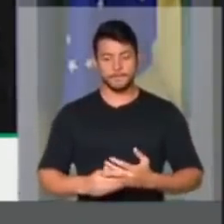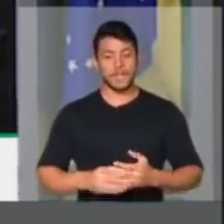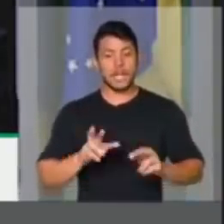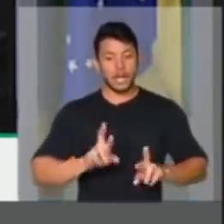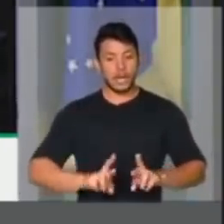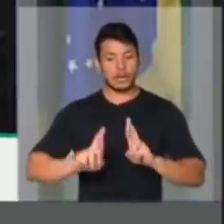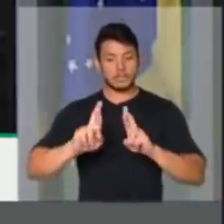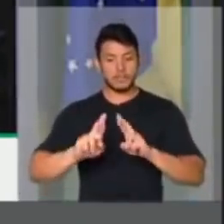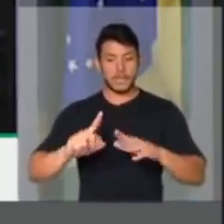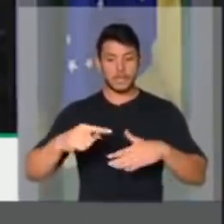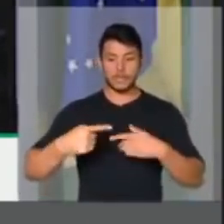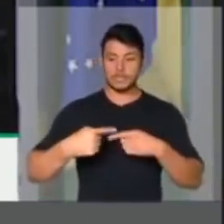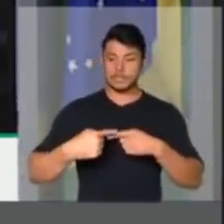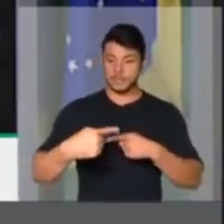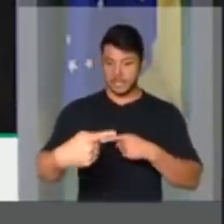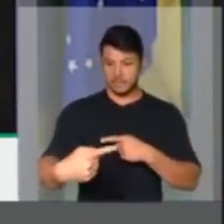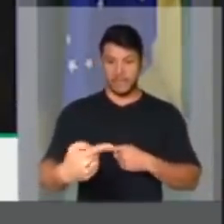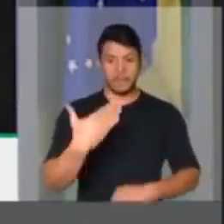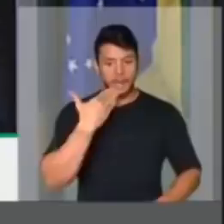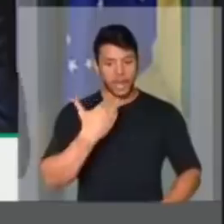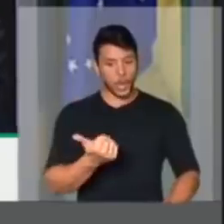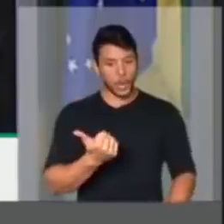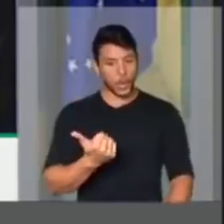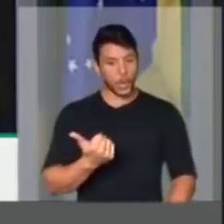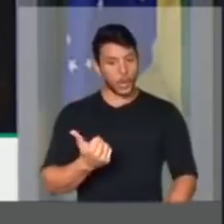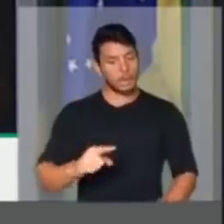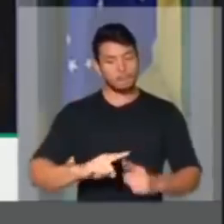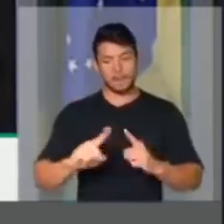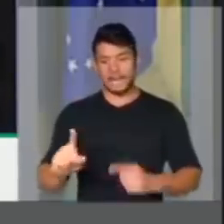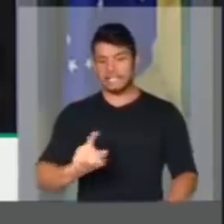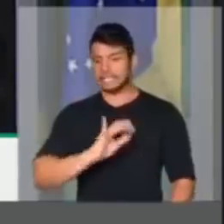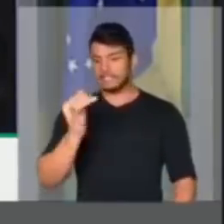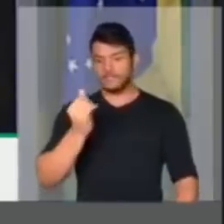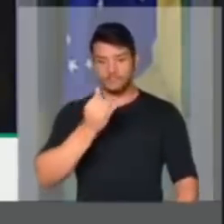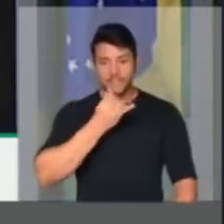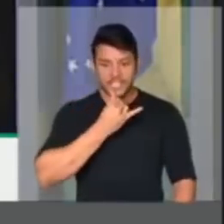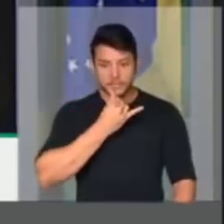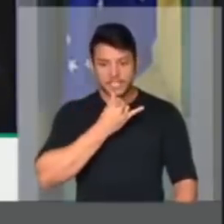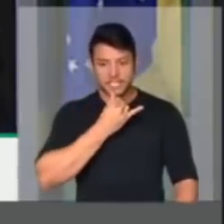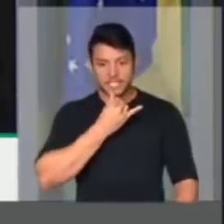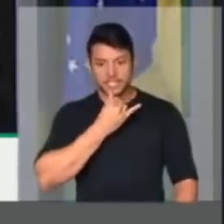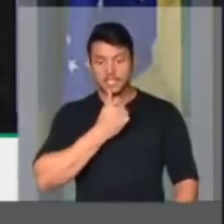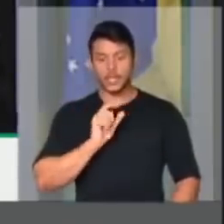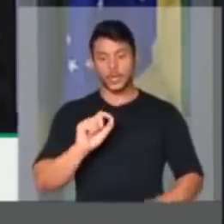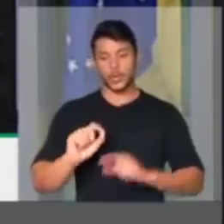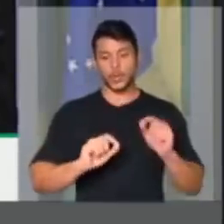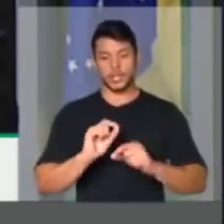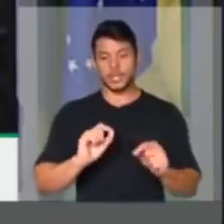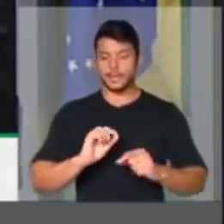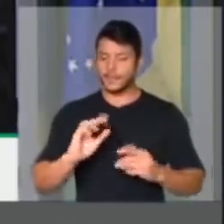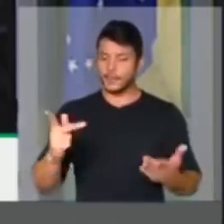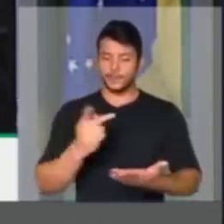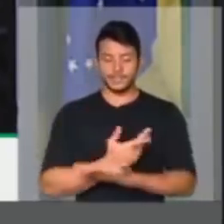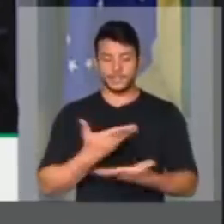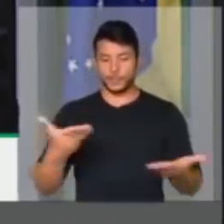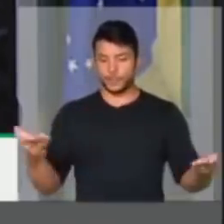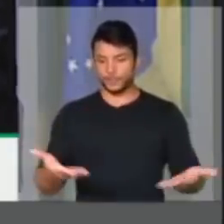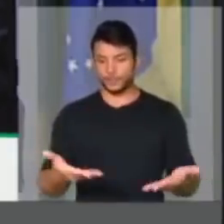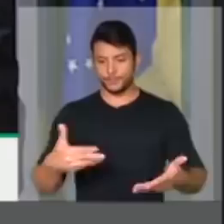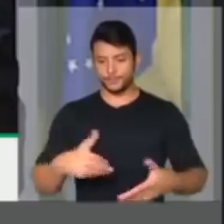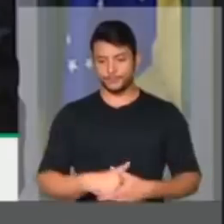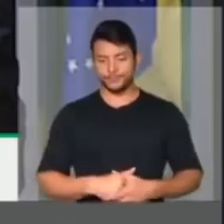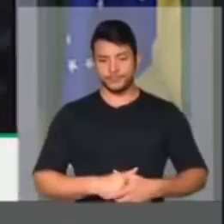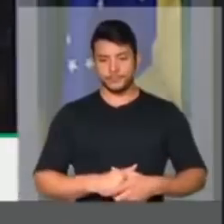Espero que a semana que vem seja melhor, mas lamento profundamente que isso esteja